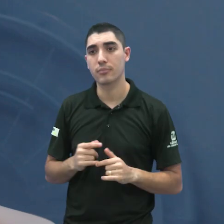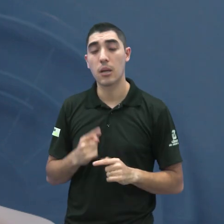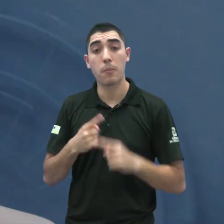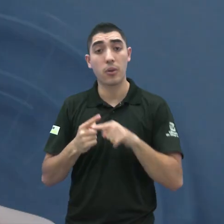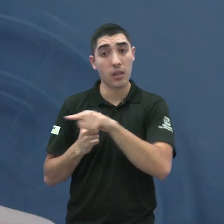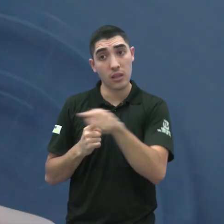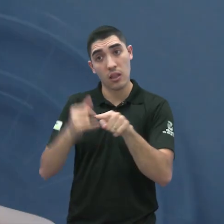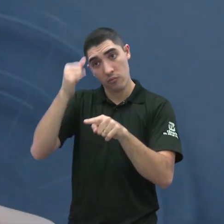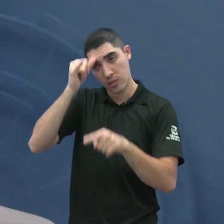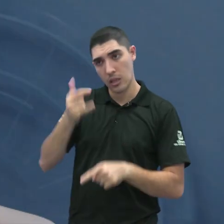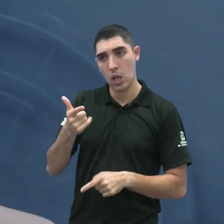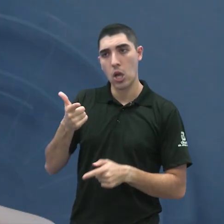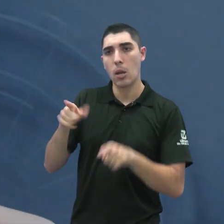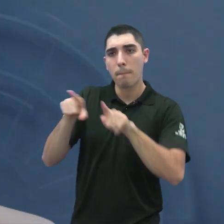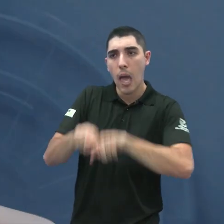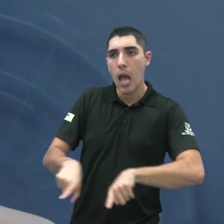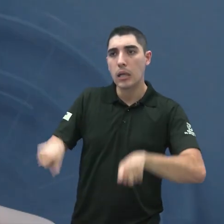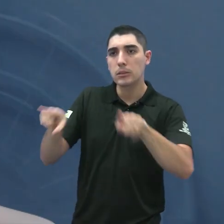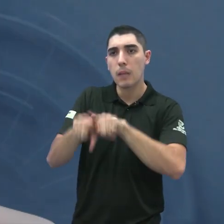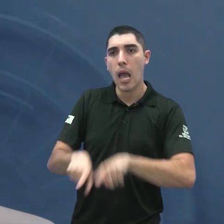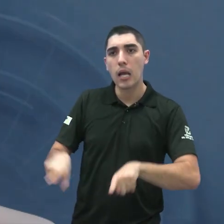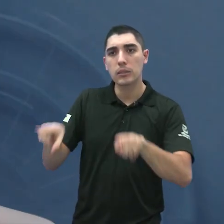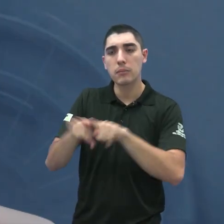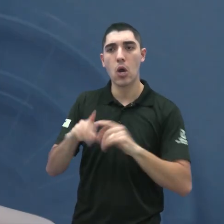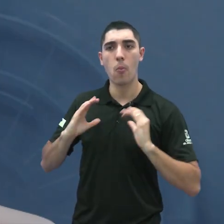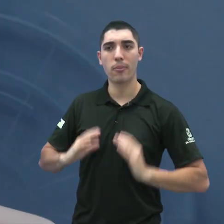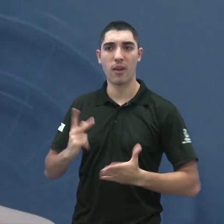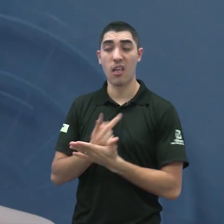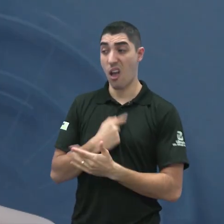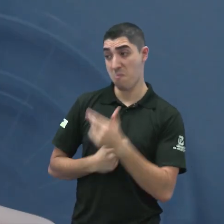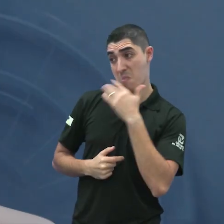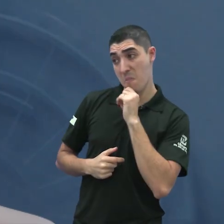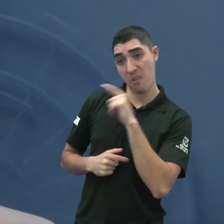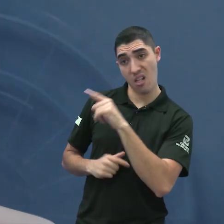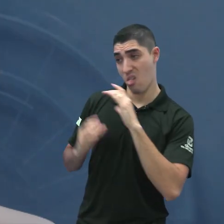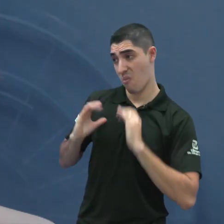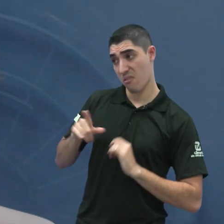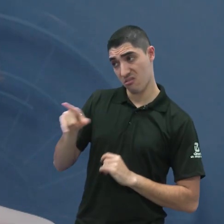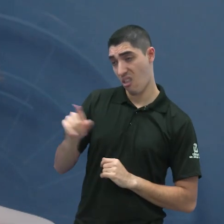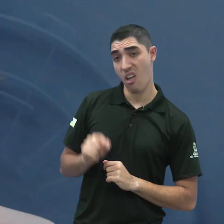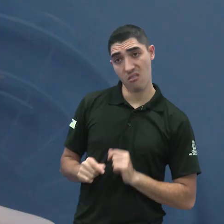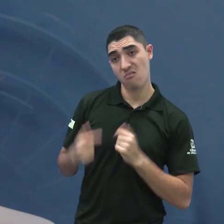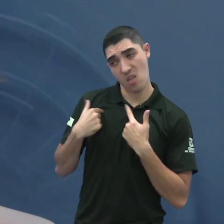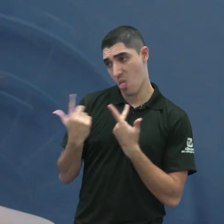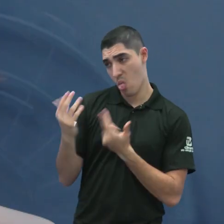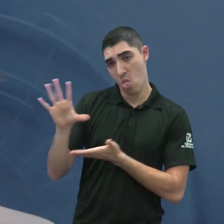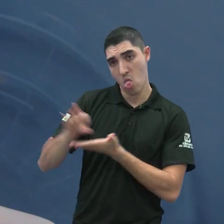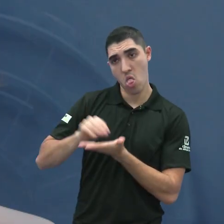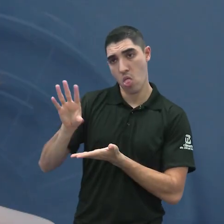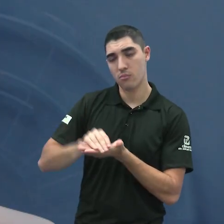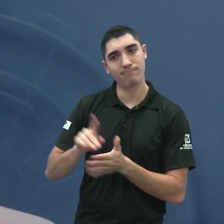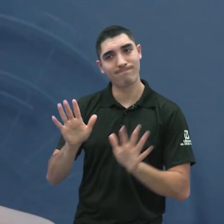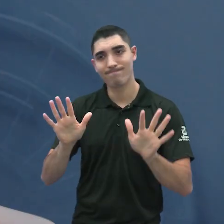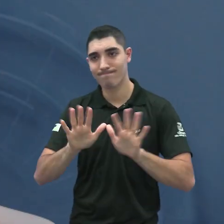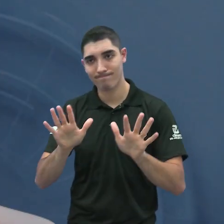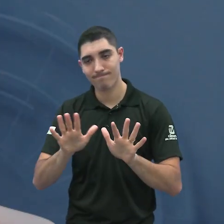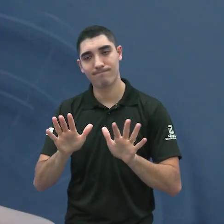para não replicar comportamento. Ah, meu pai é assim, eu também sou assim. Eu trato a mulher, tem que ser dessa